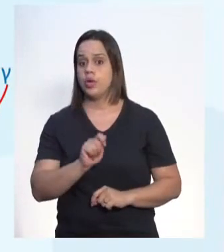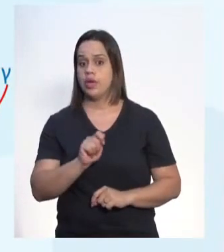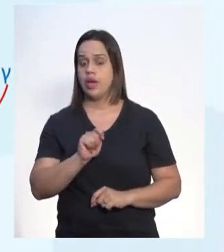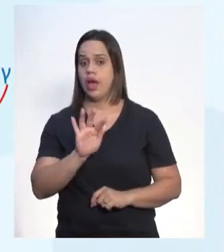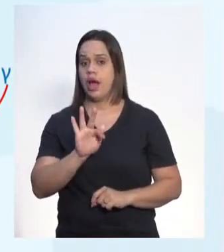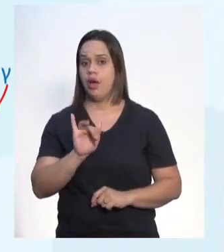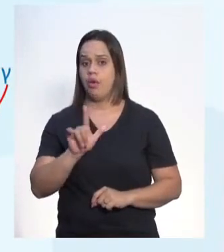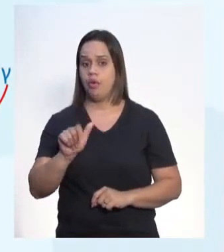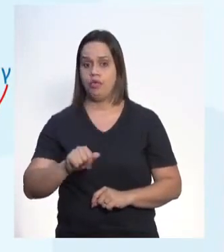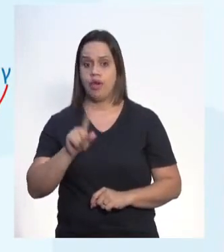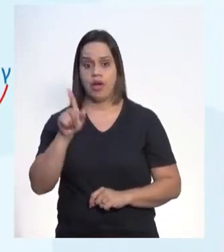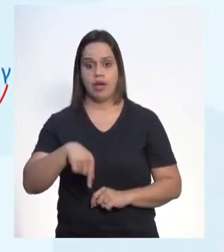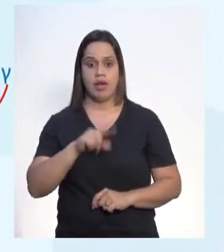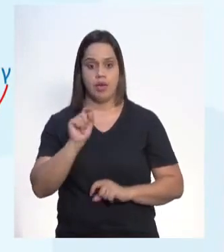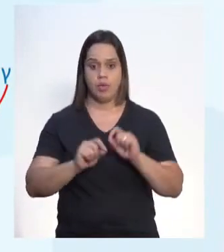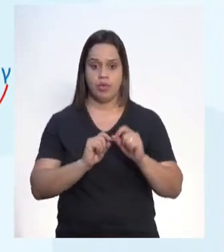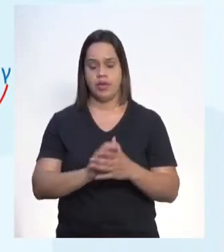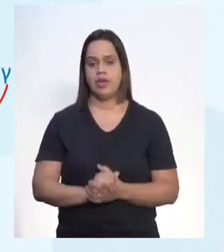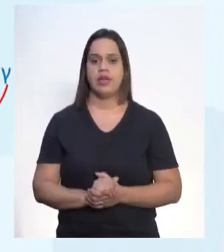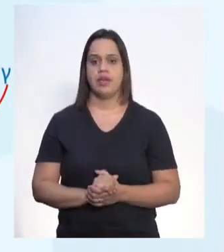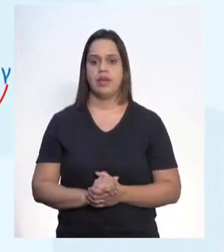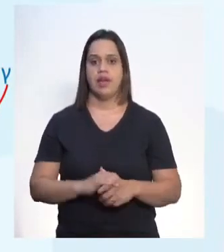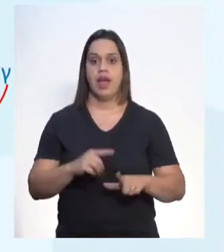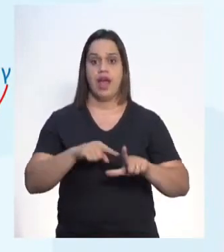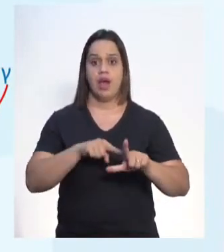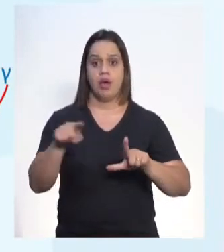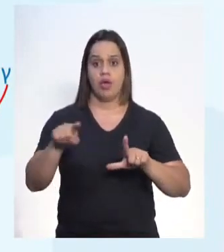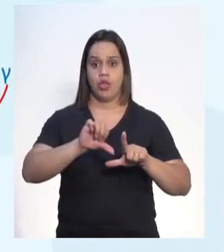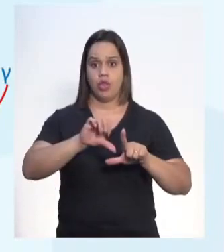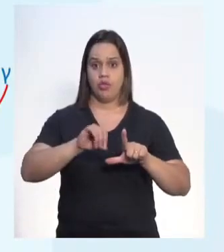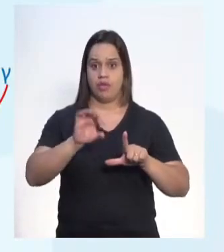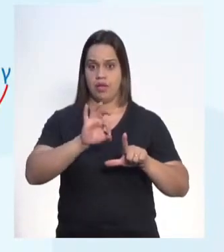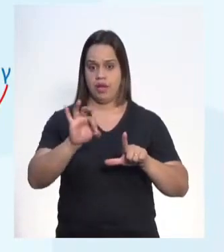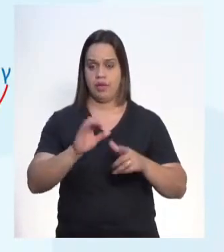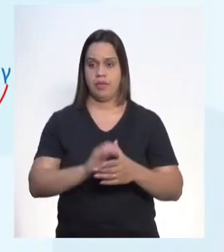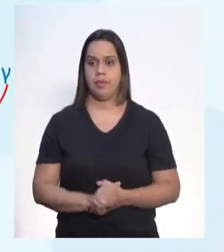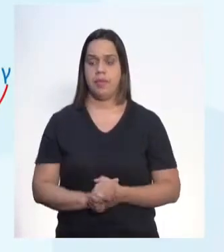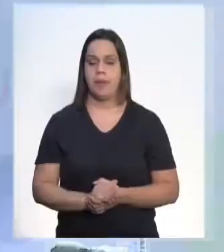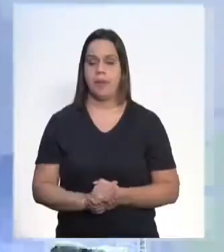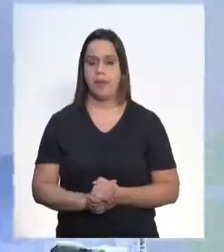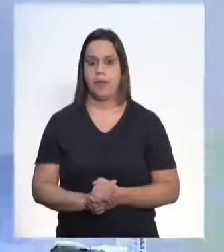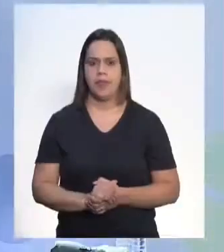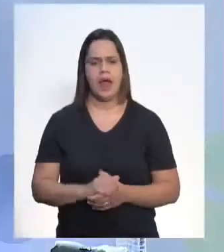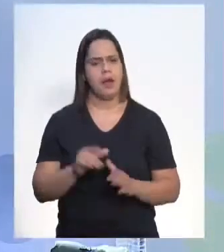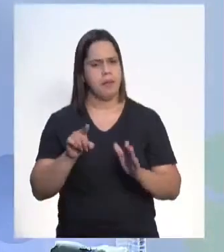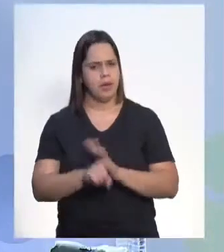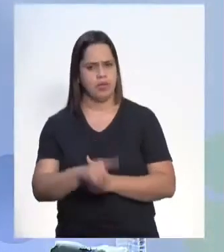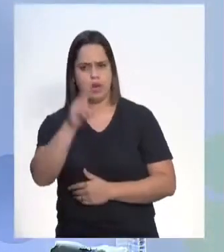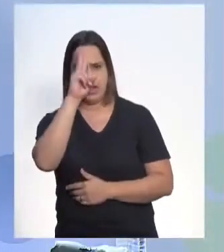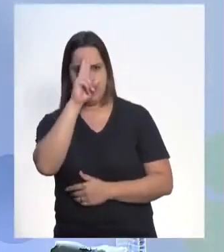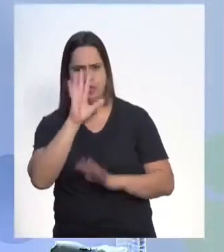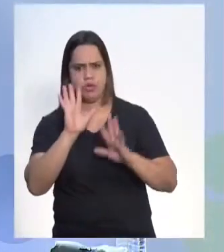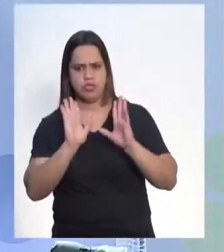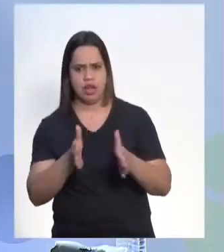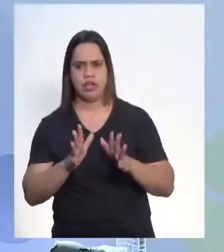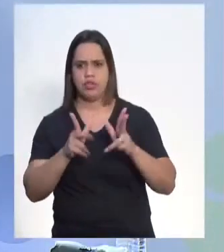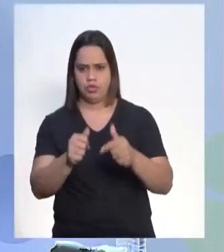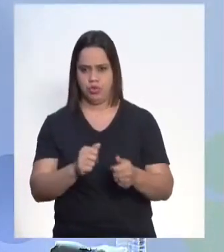ângulo reto, é o ângulo de 90 graus. Você se lembrou de tudo isso que eu